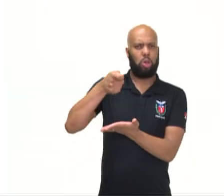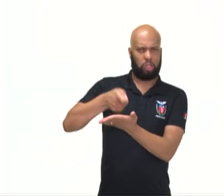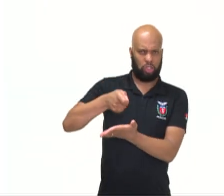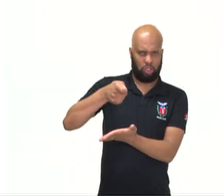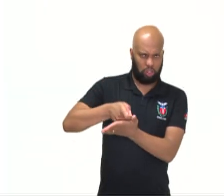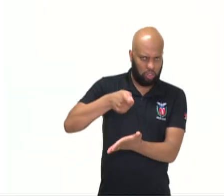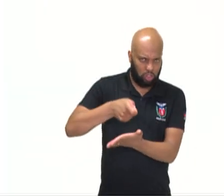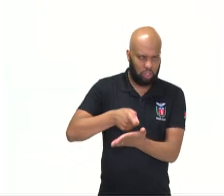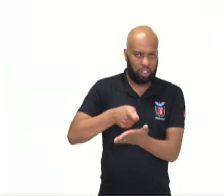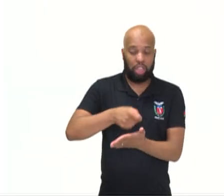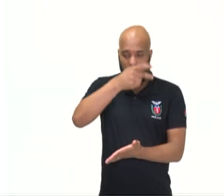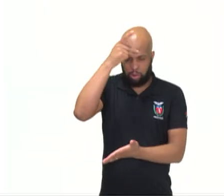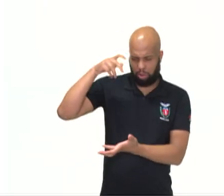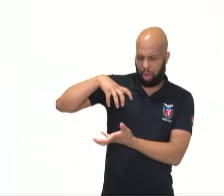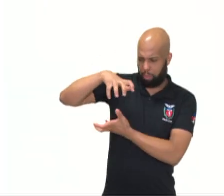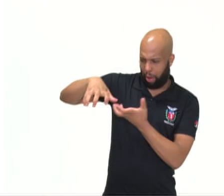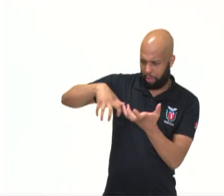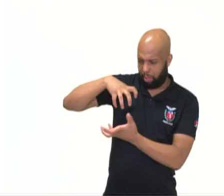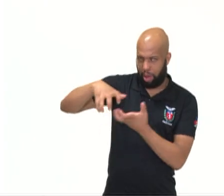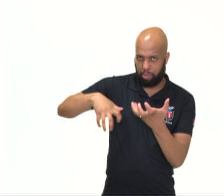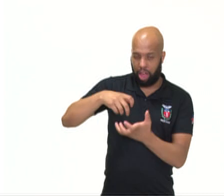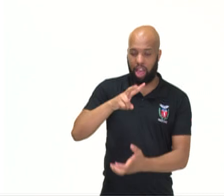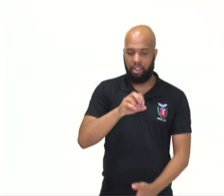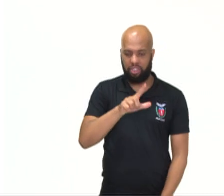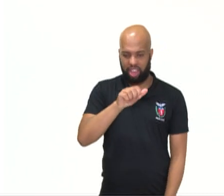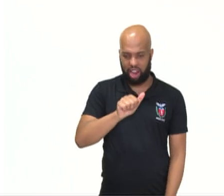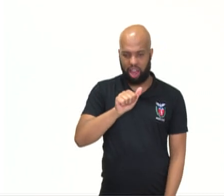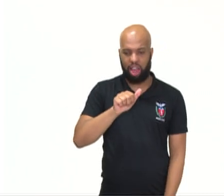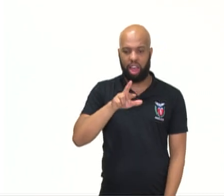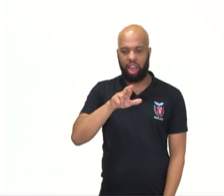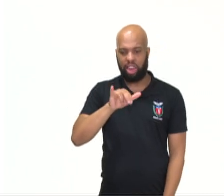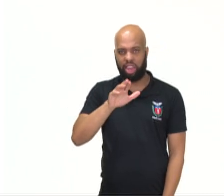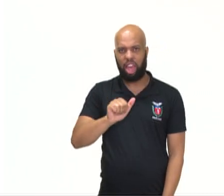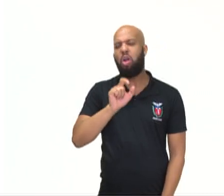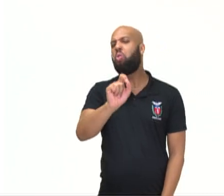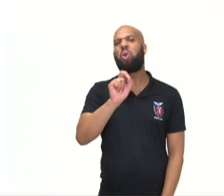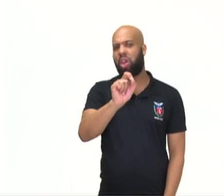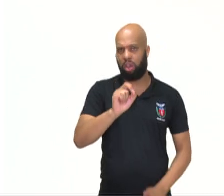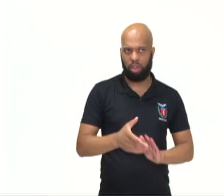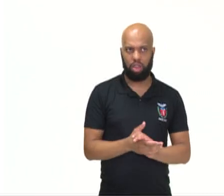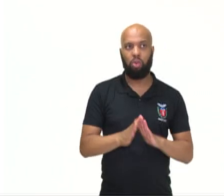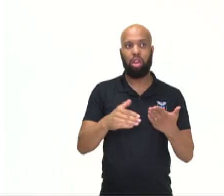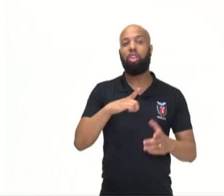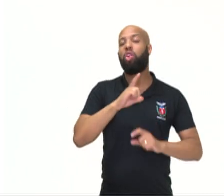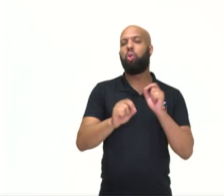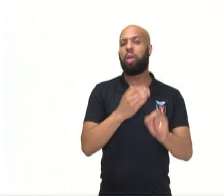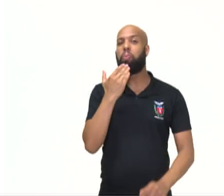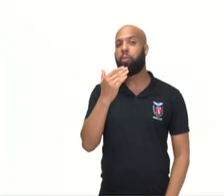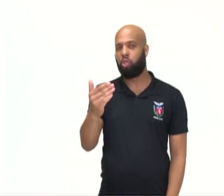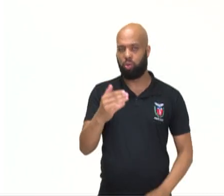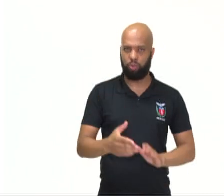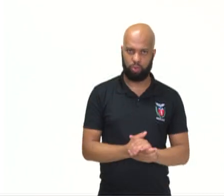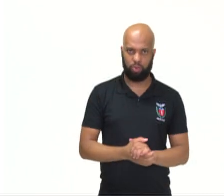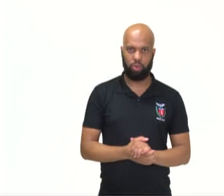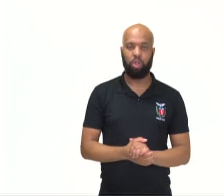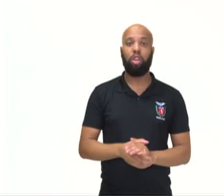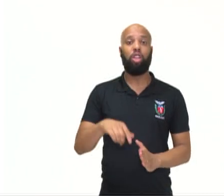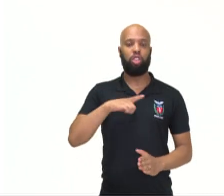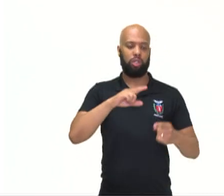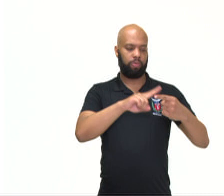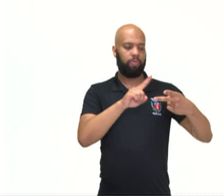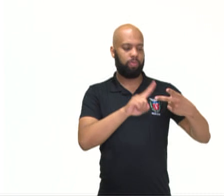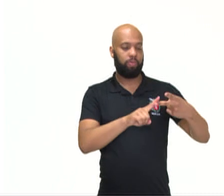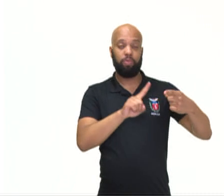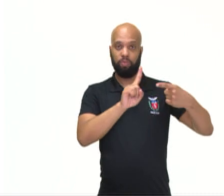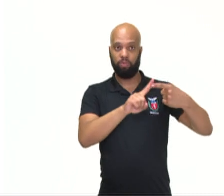dos rebeldes de Vila Rica? E uma das exigências, então, desses rebeldes, eram duas